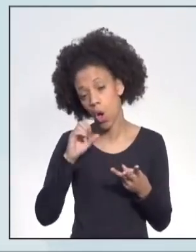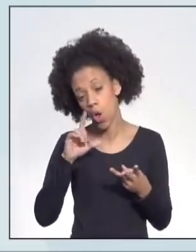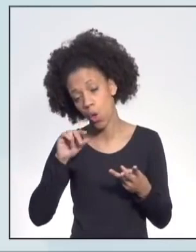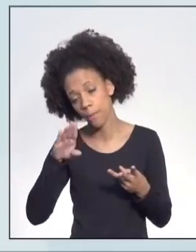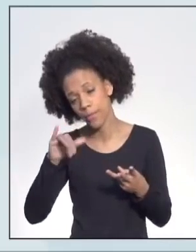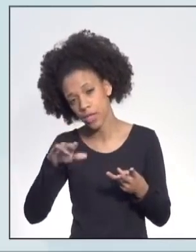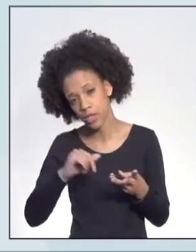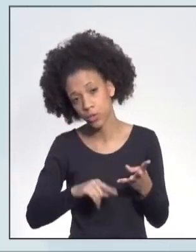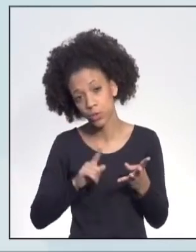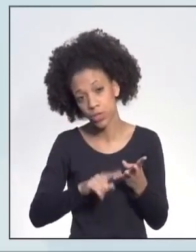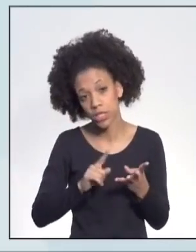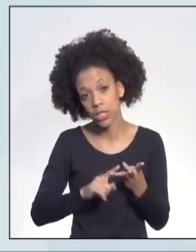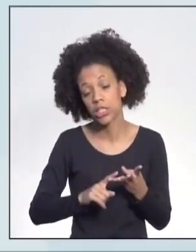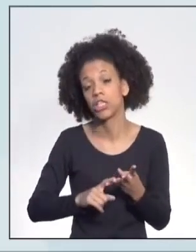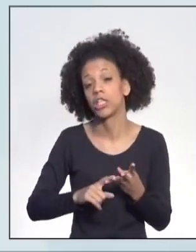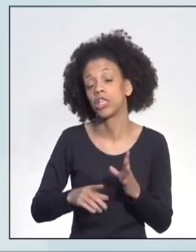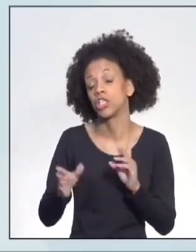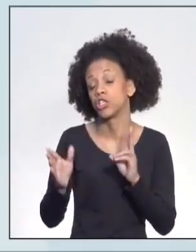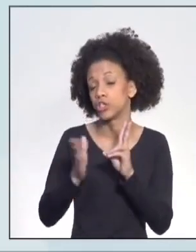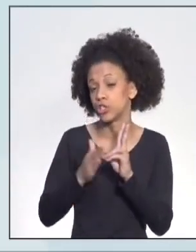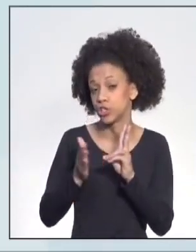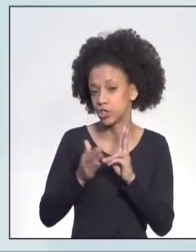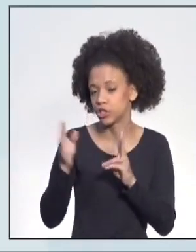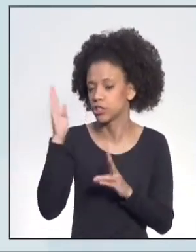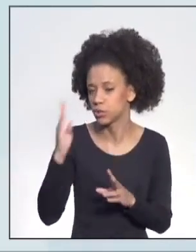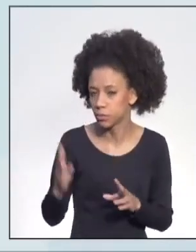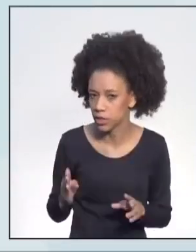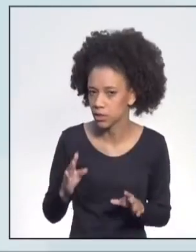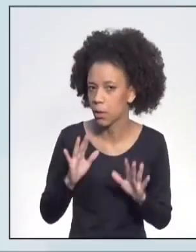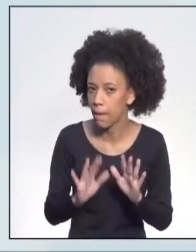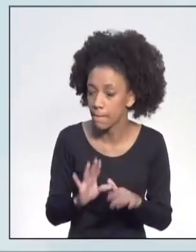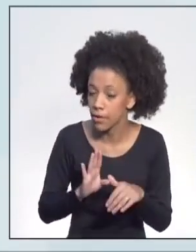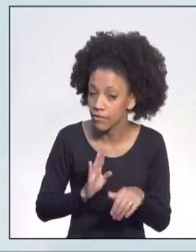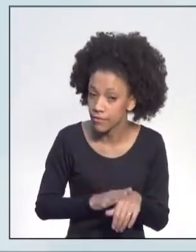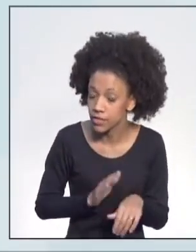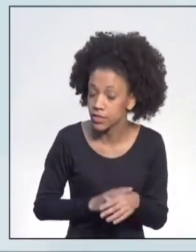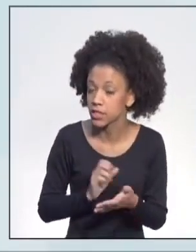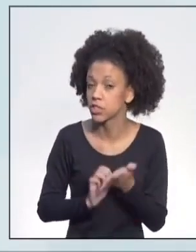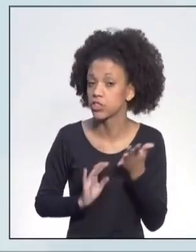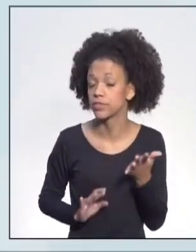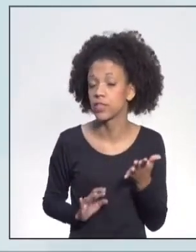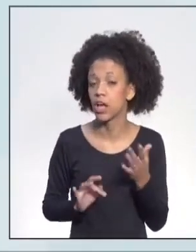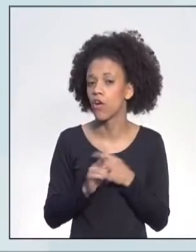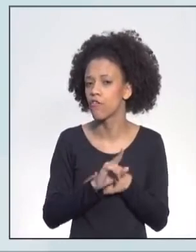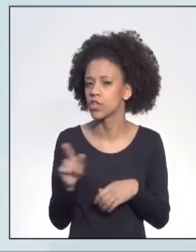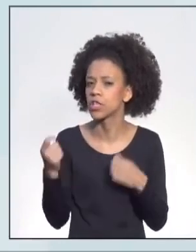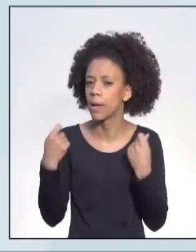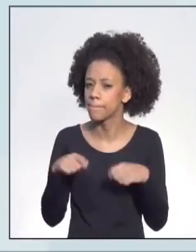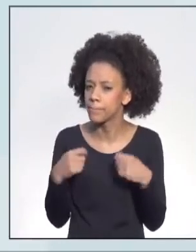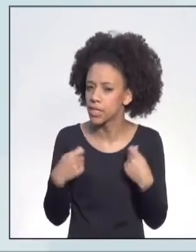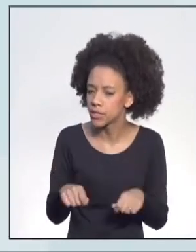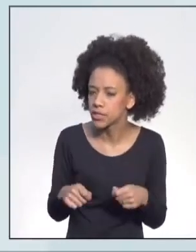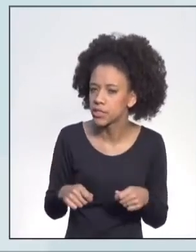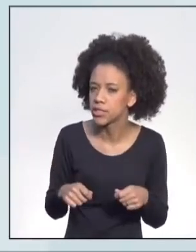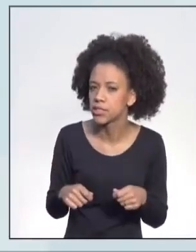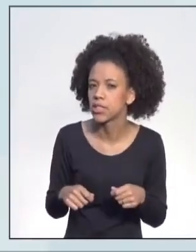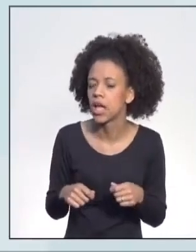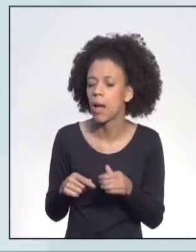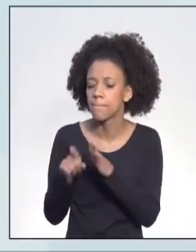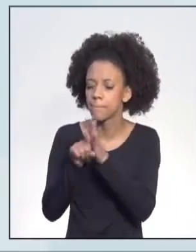dos povos indígenas do Brasil. Para realizar essa atividade, você precisará